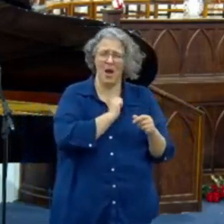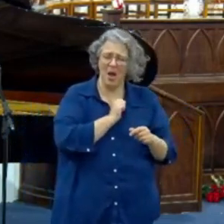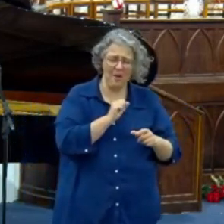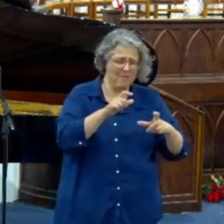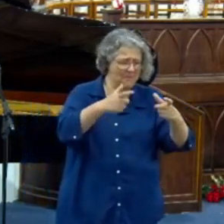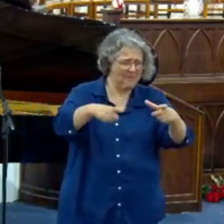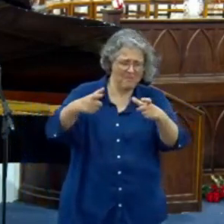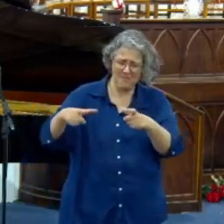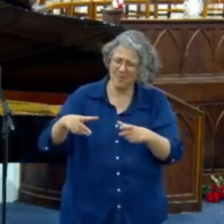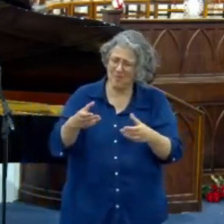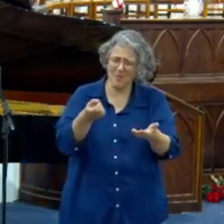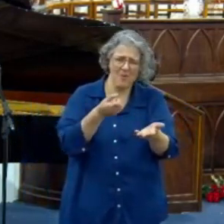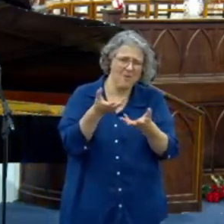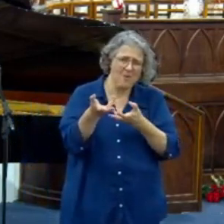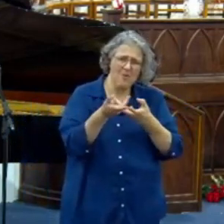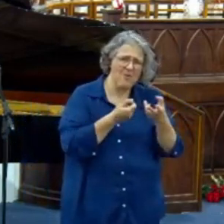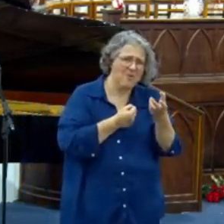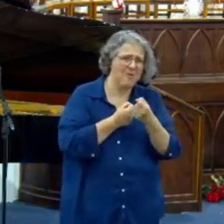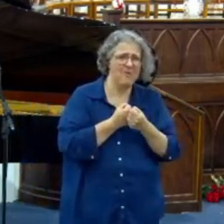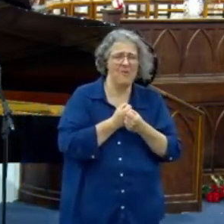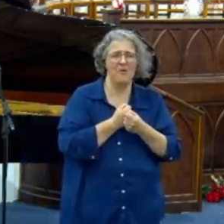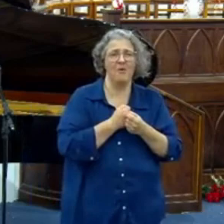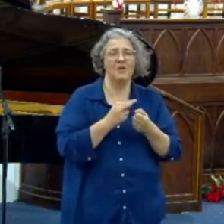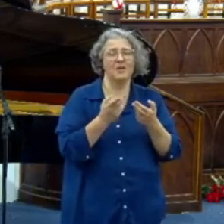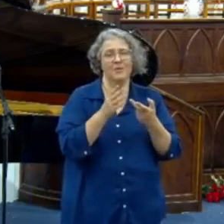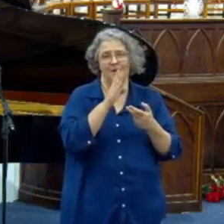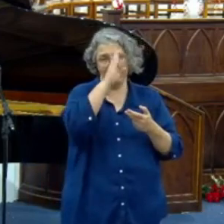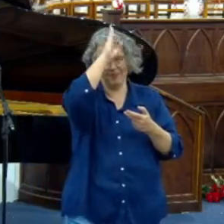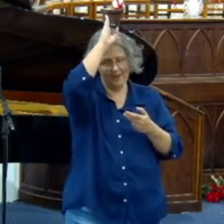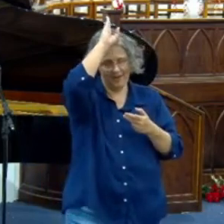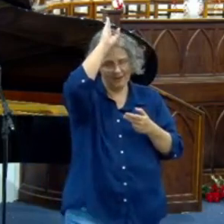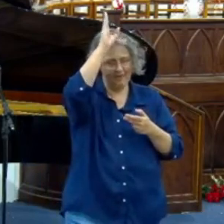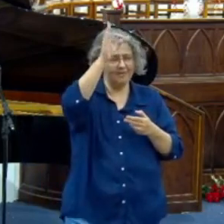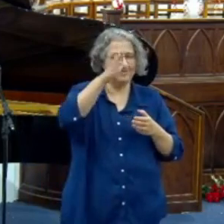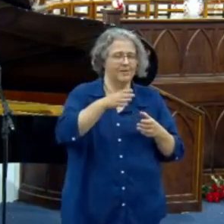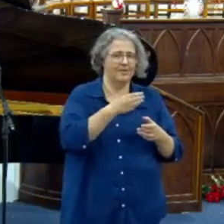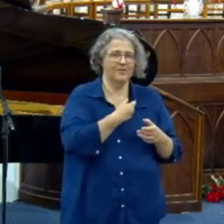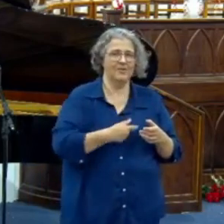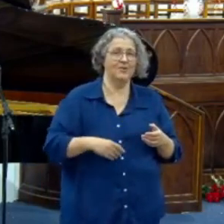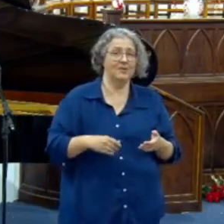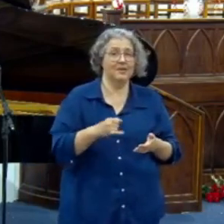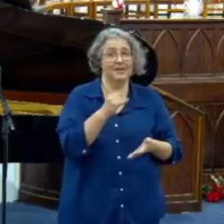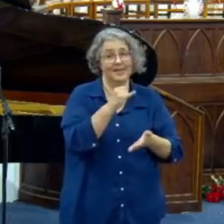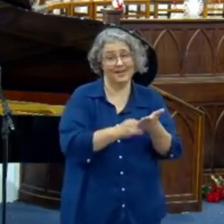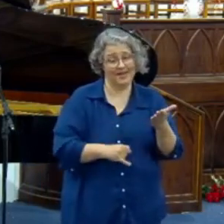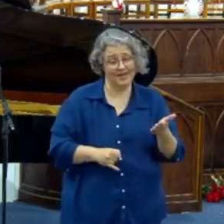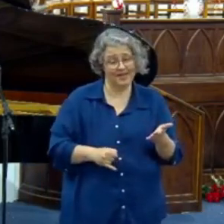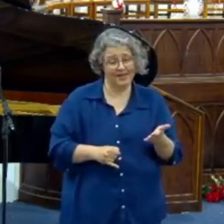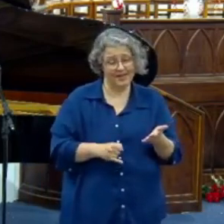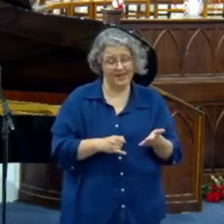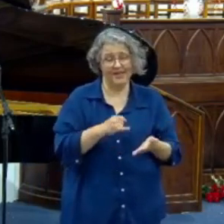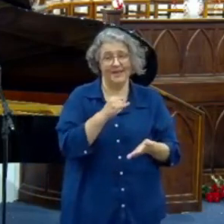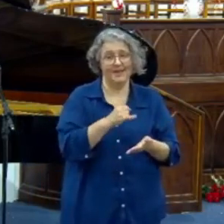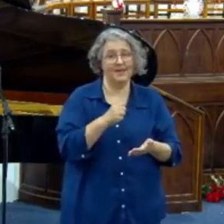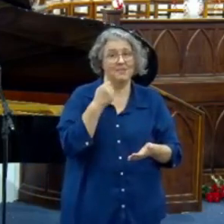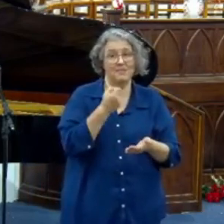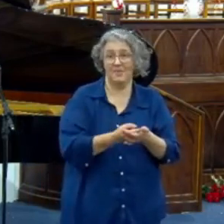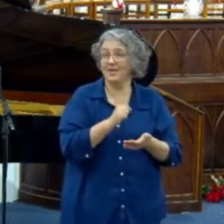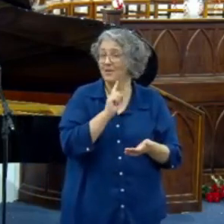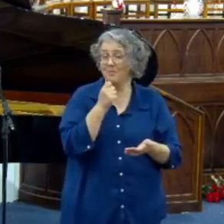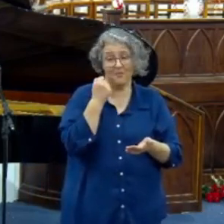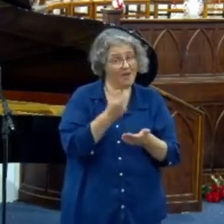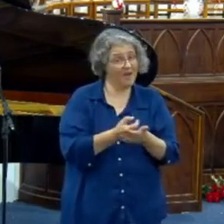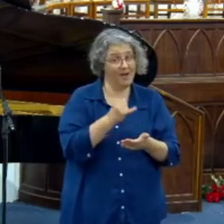propriedades, provavelmente lutou com o Império Romano, sonegou impostos, lidou com o publicano,